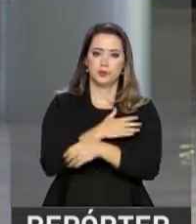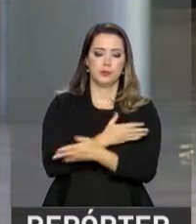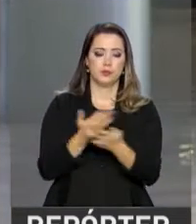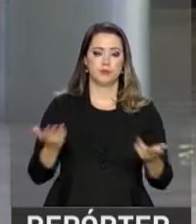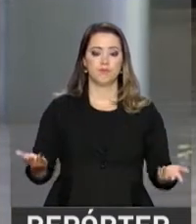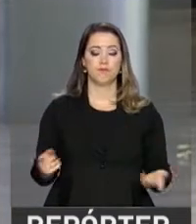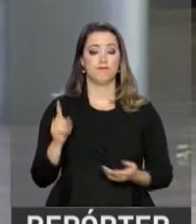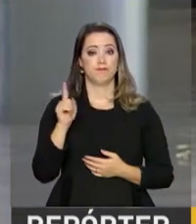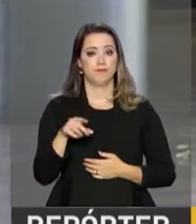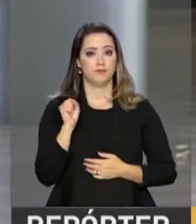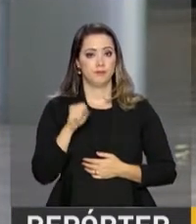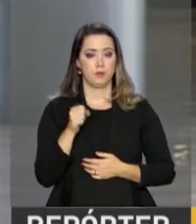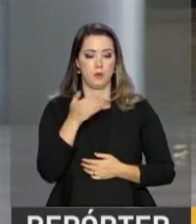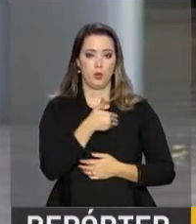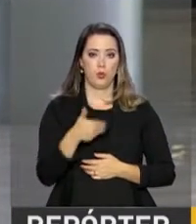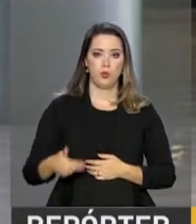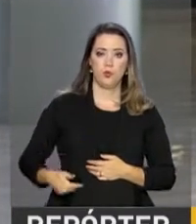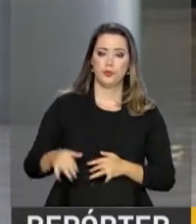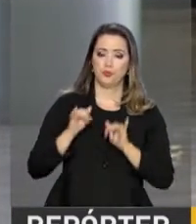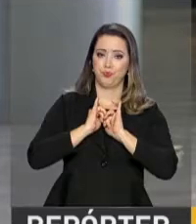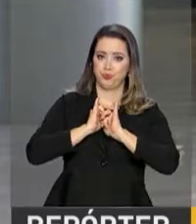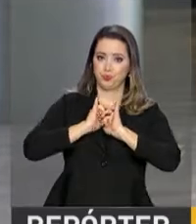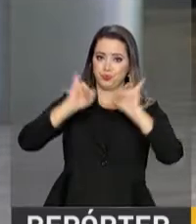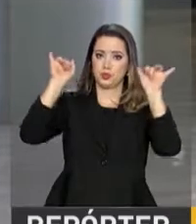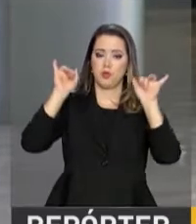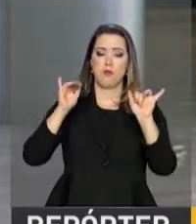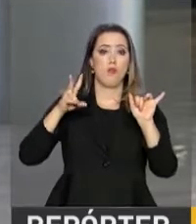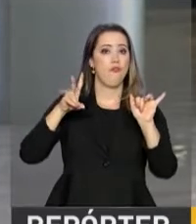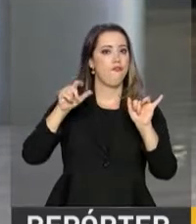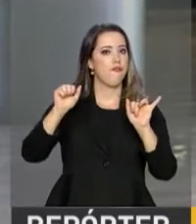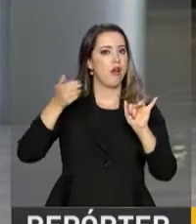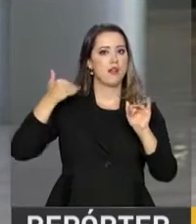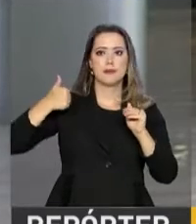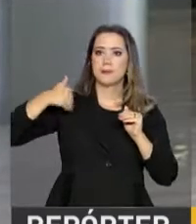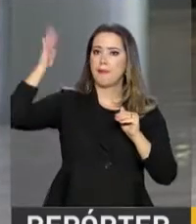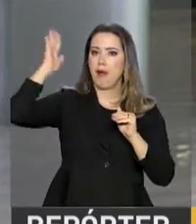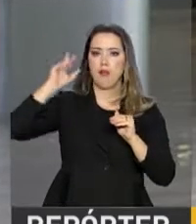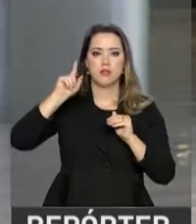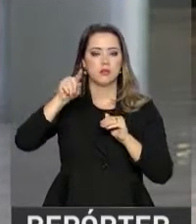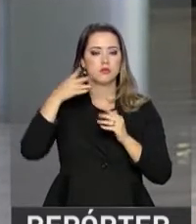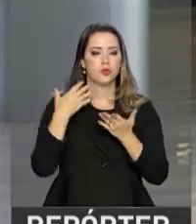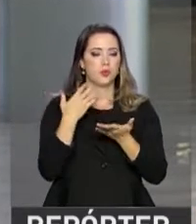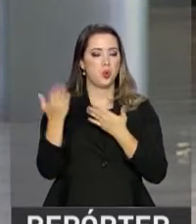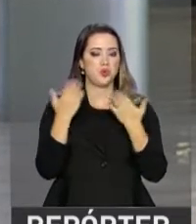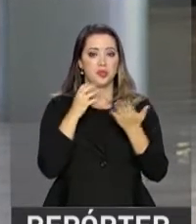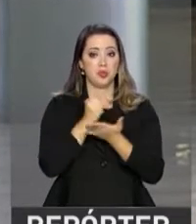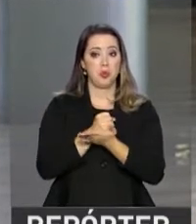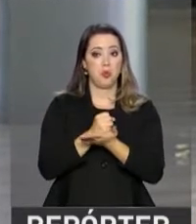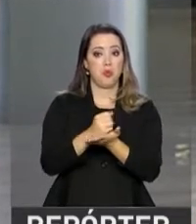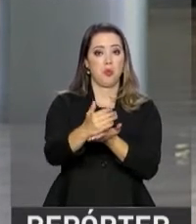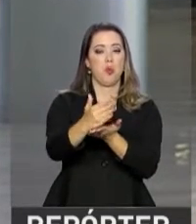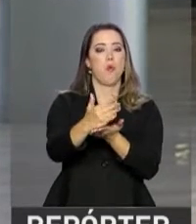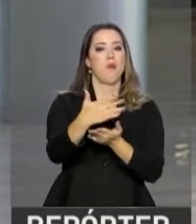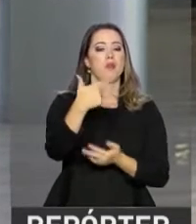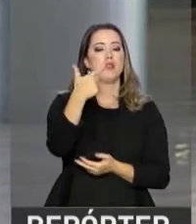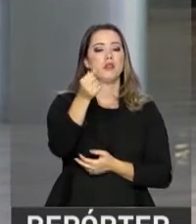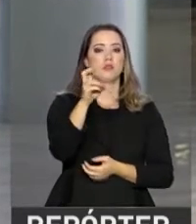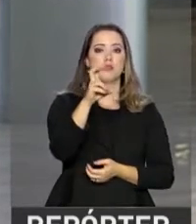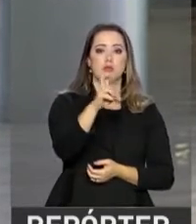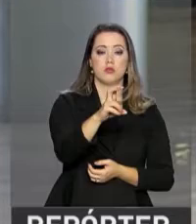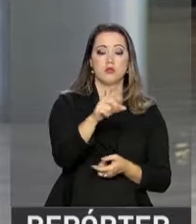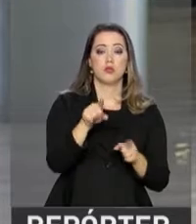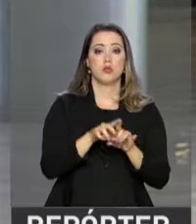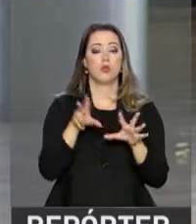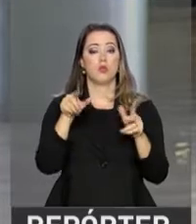todos. É isso mesmo. O governo informou que será o maior número de vagas ofertadas desde a criação do programa, lá em 2005.